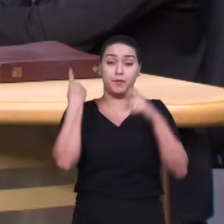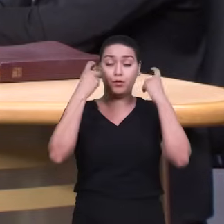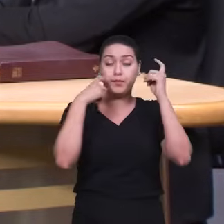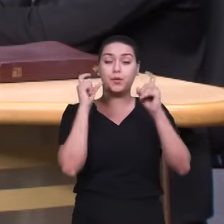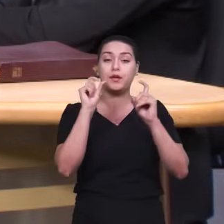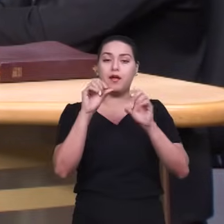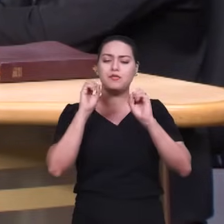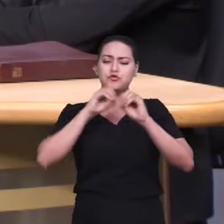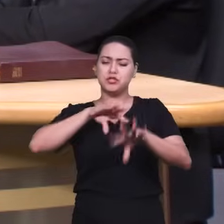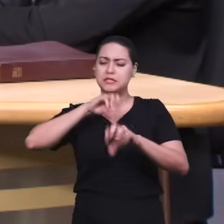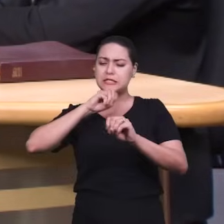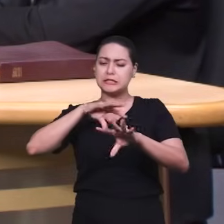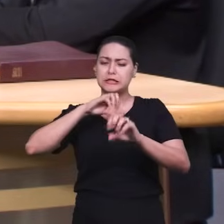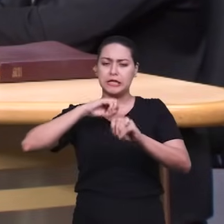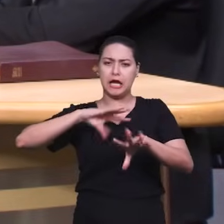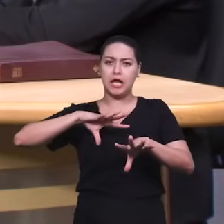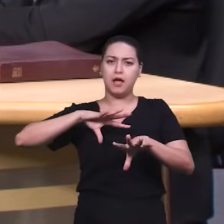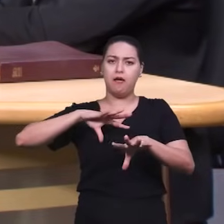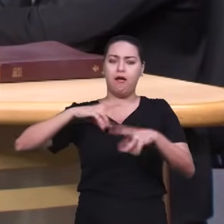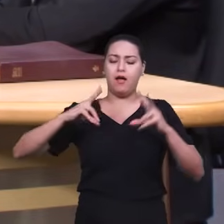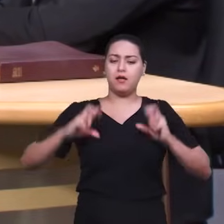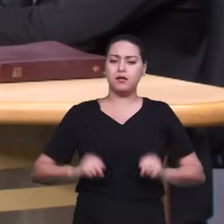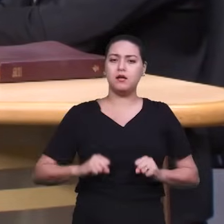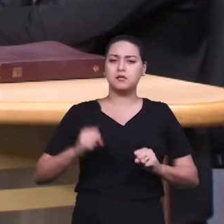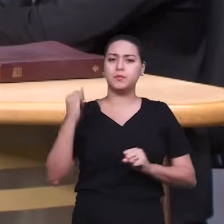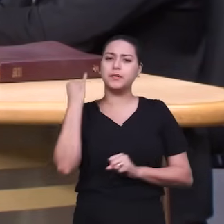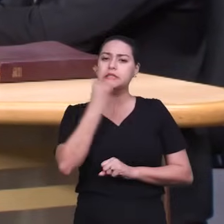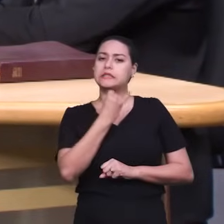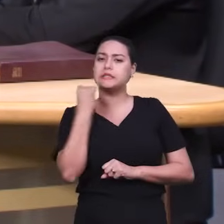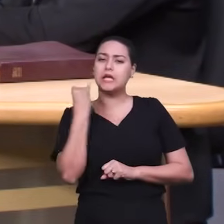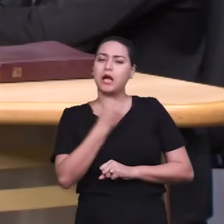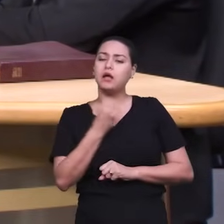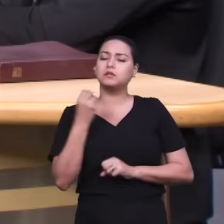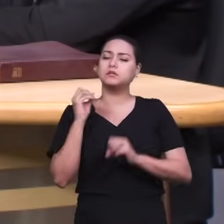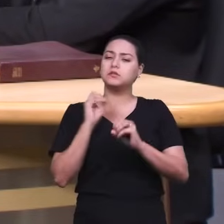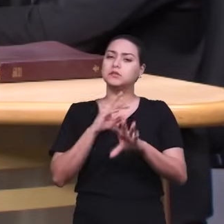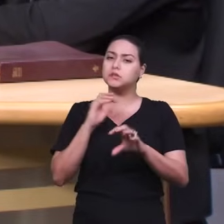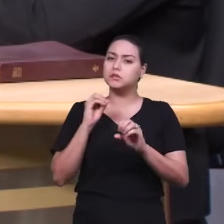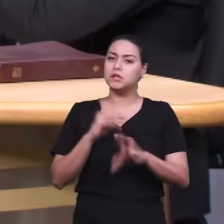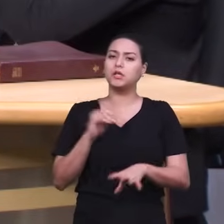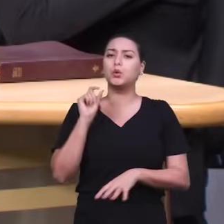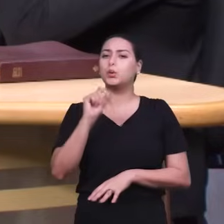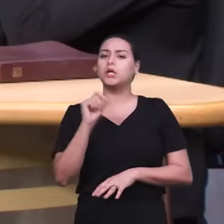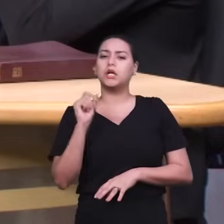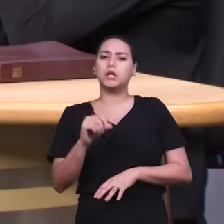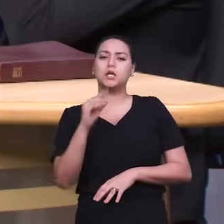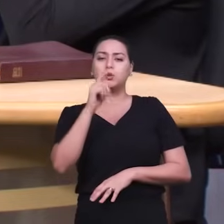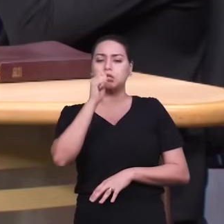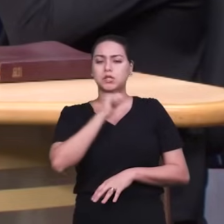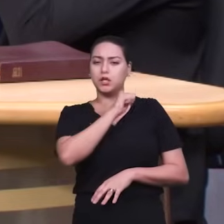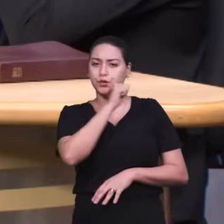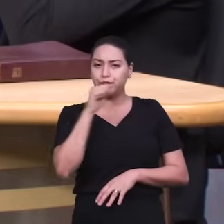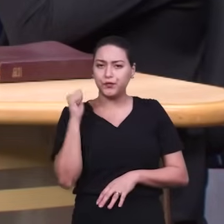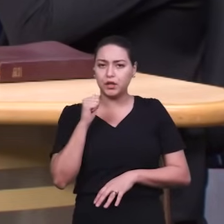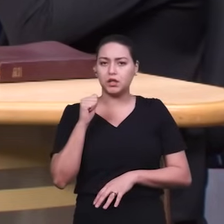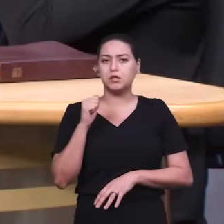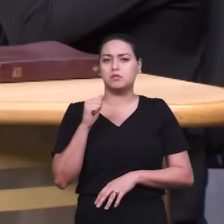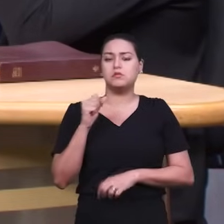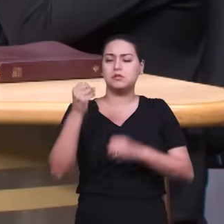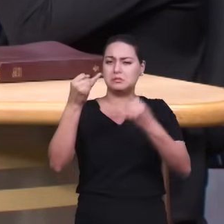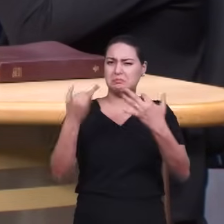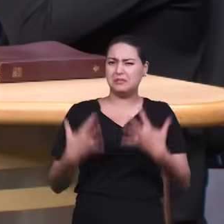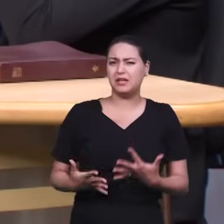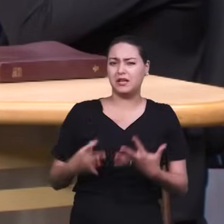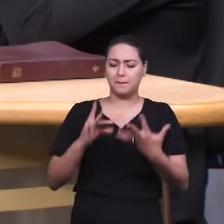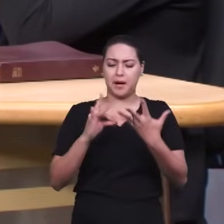para Isaac, vai ensinar Isaac o que é o sacrifício. Sim. Tanto que quando Abraão levou Isaac a ser